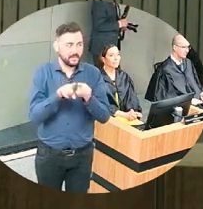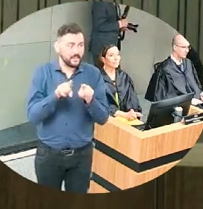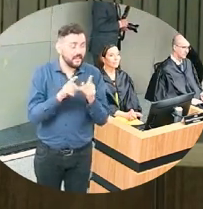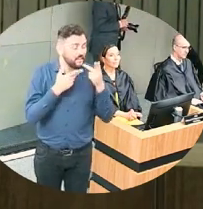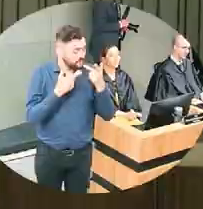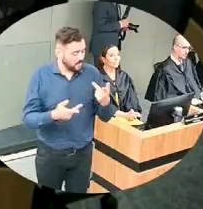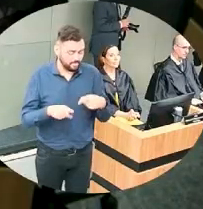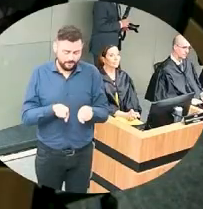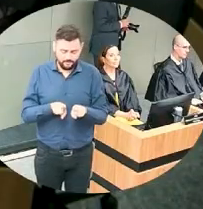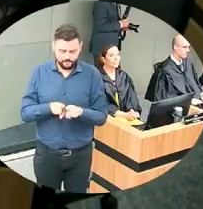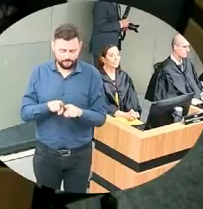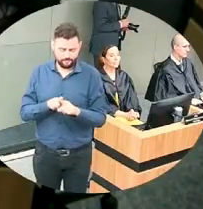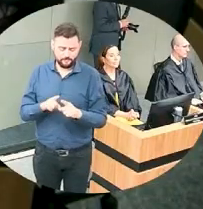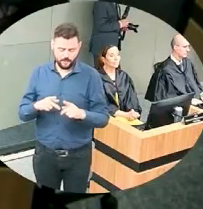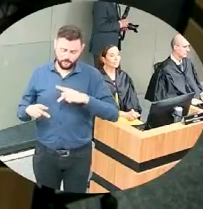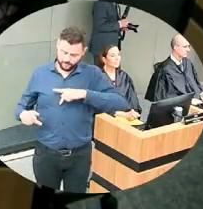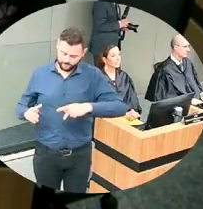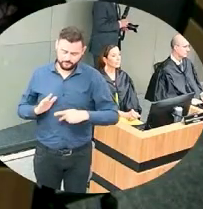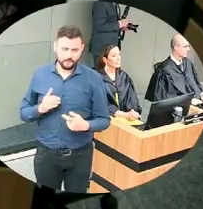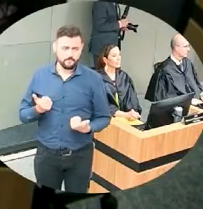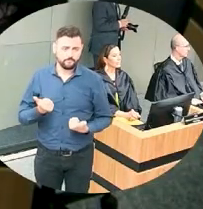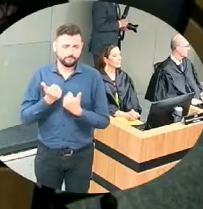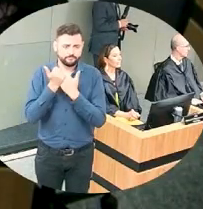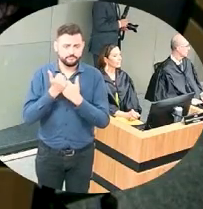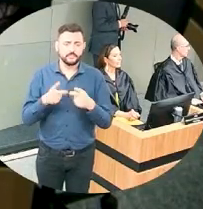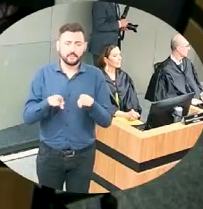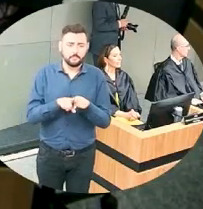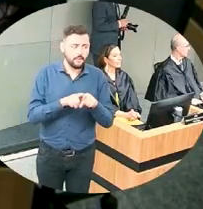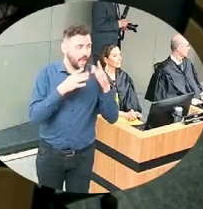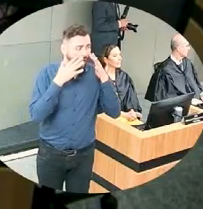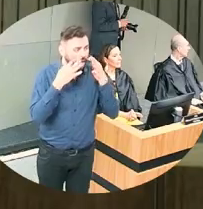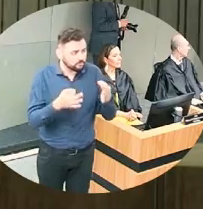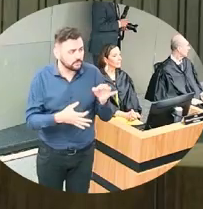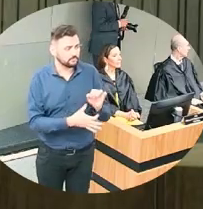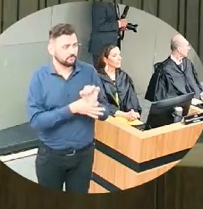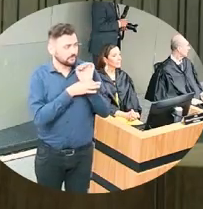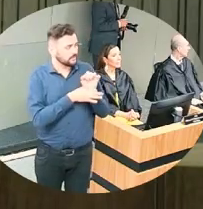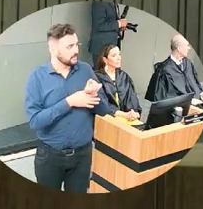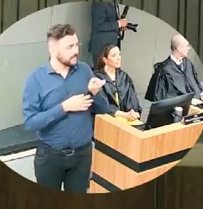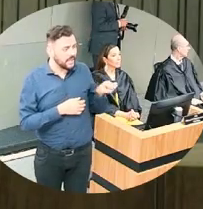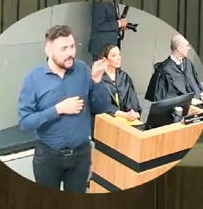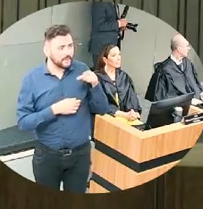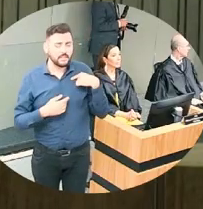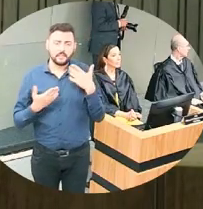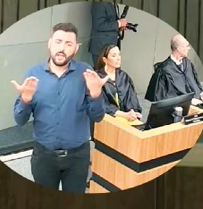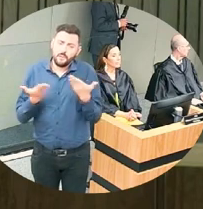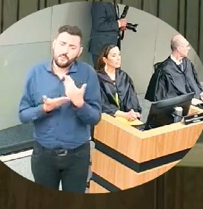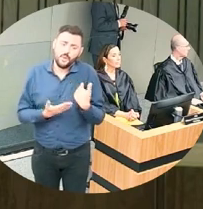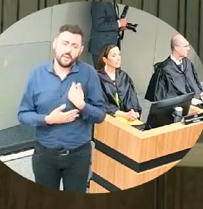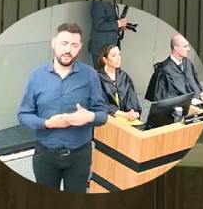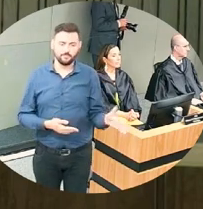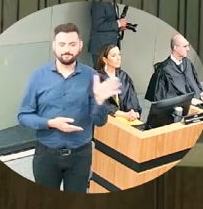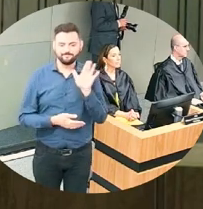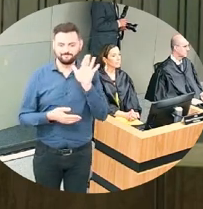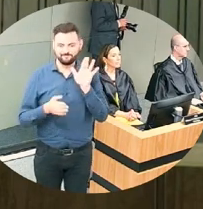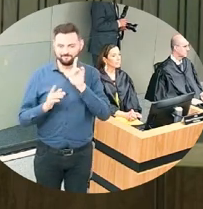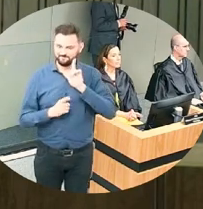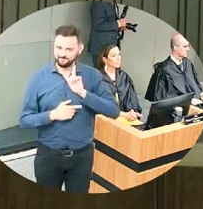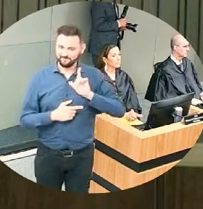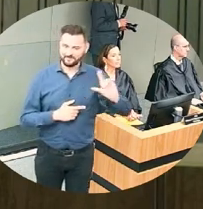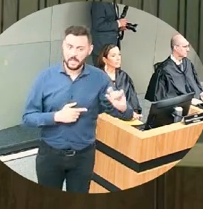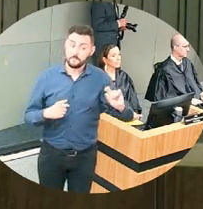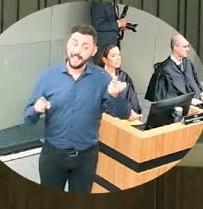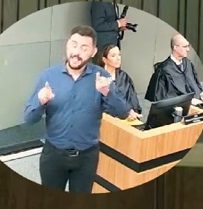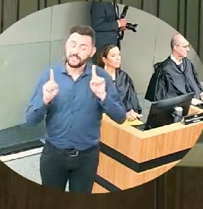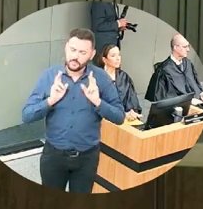pelo Senhor vice-presidente pelo senhor corregedor pela senhora ouvidora que me despeço e Desejo aos meus sucessores êxito